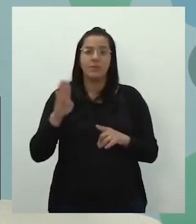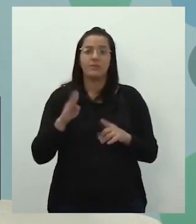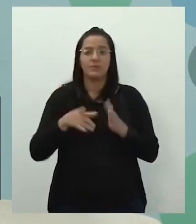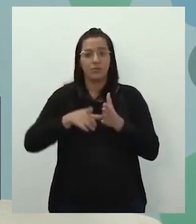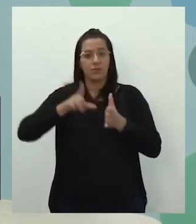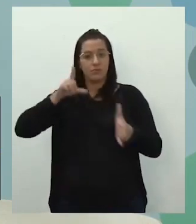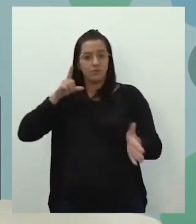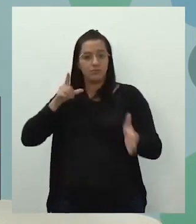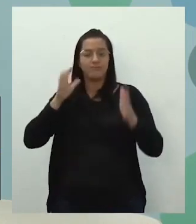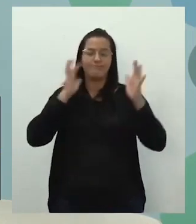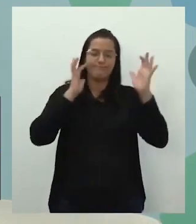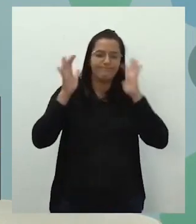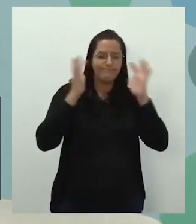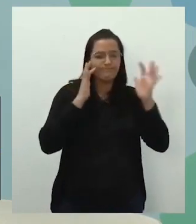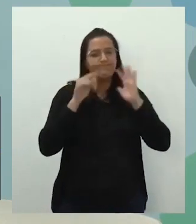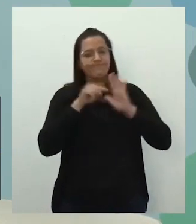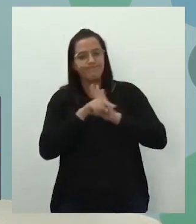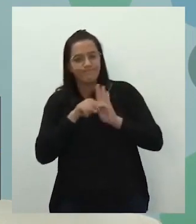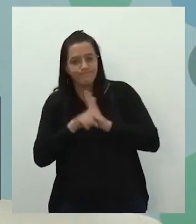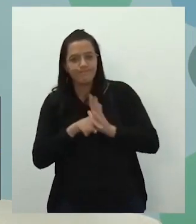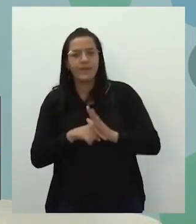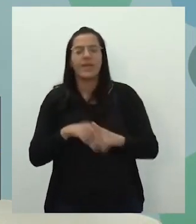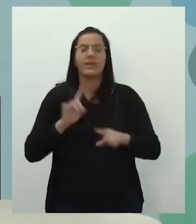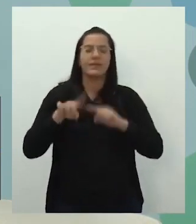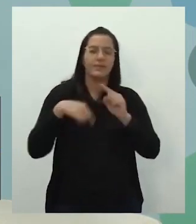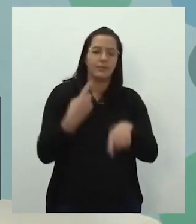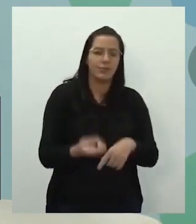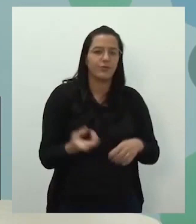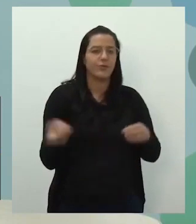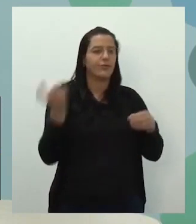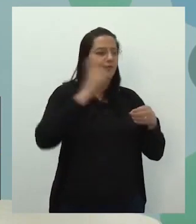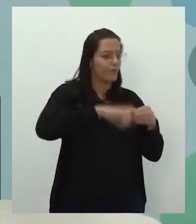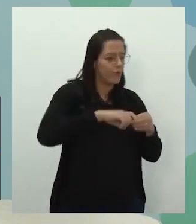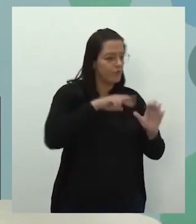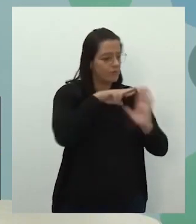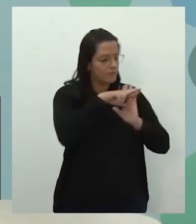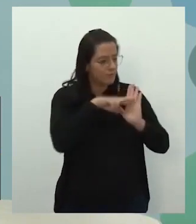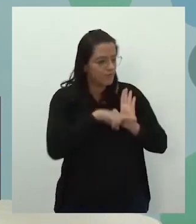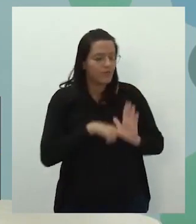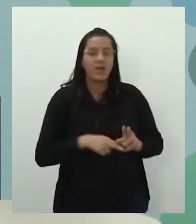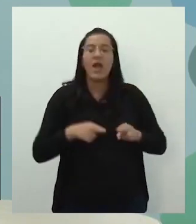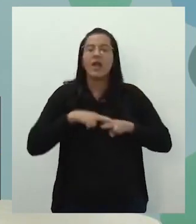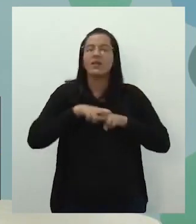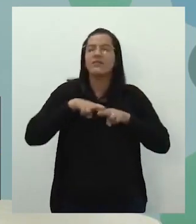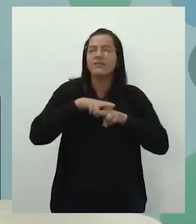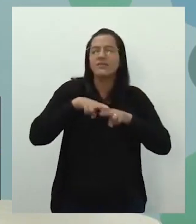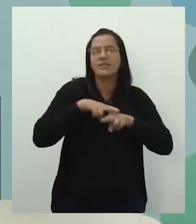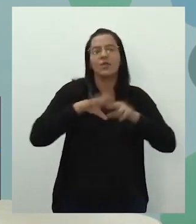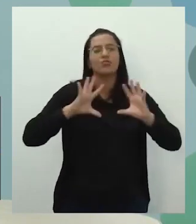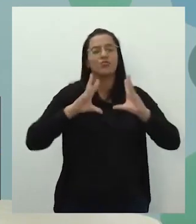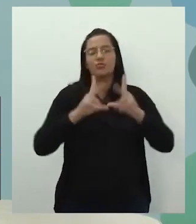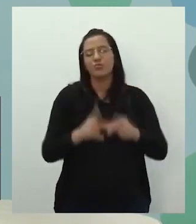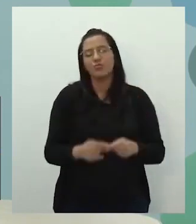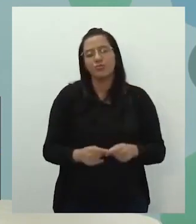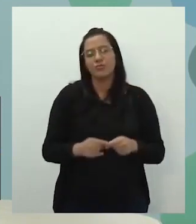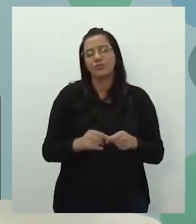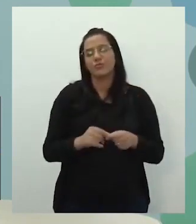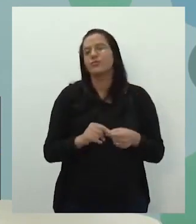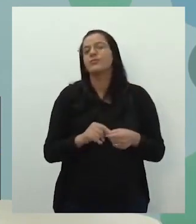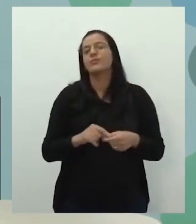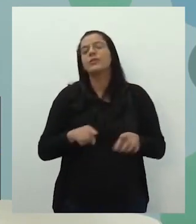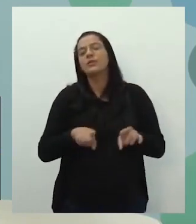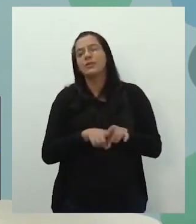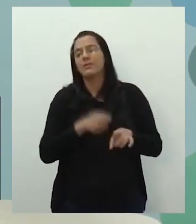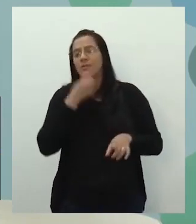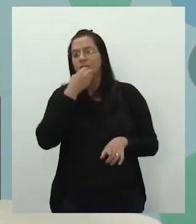Então, elas são analisadas de novo, passam por uma correção ortográfica. Tem todo um processo bem demorado, mas que é bem interessante. E para quem